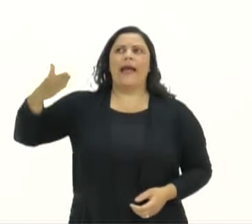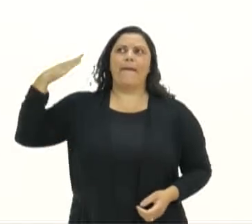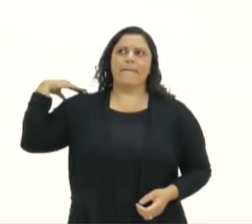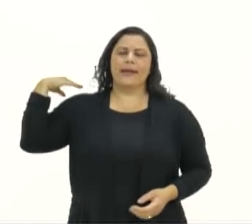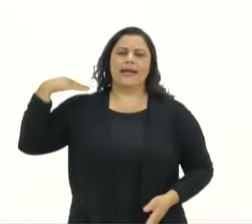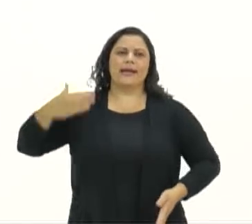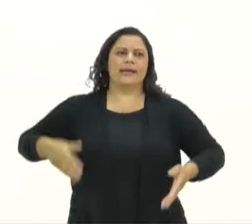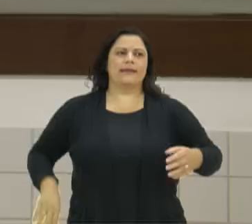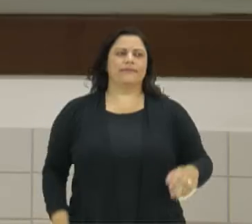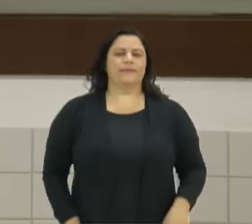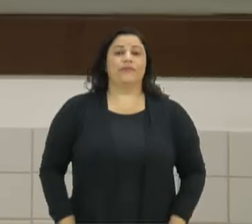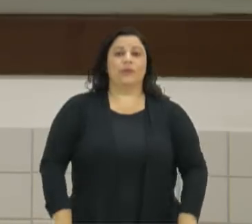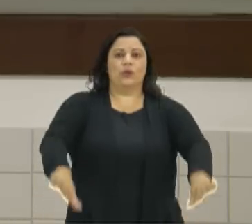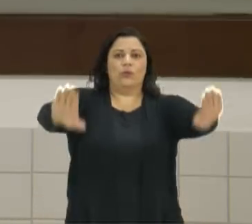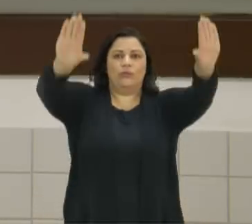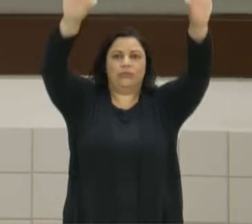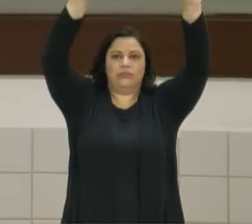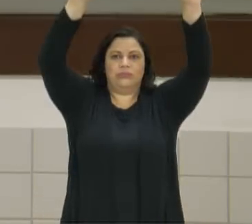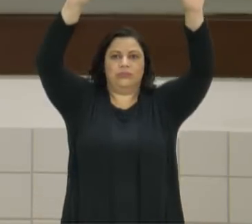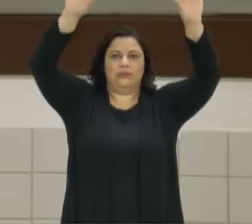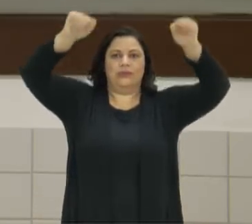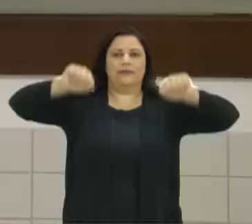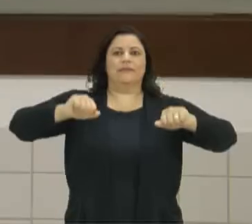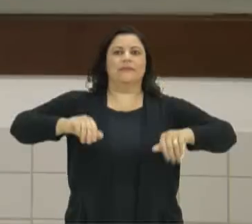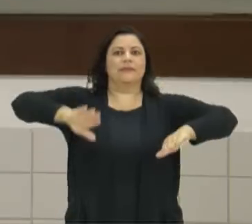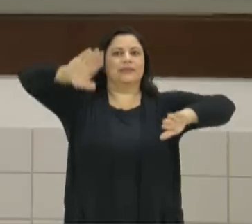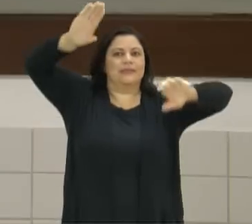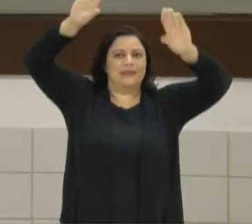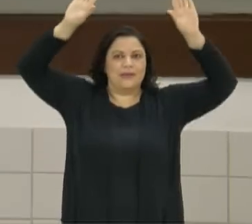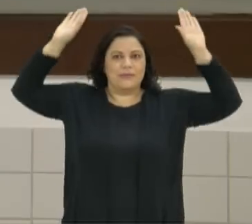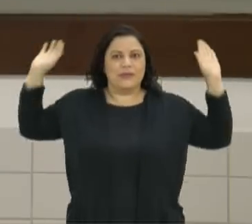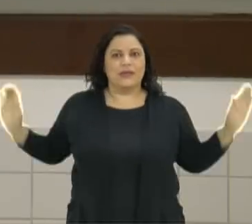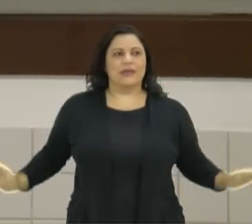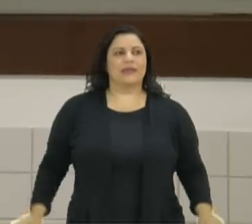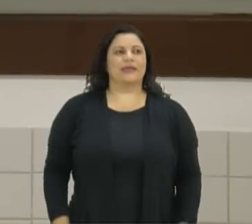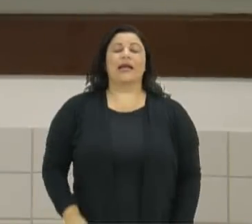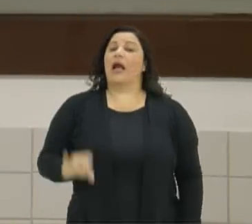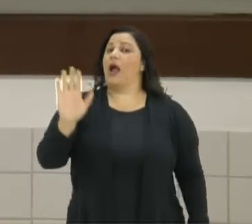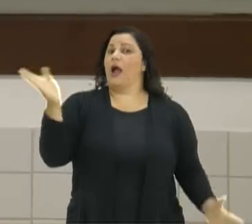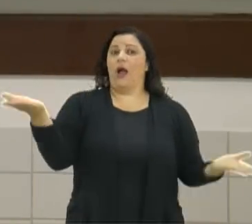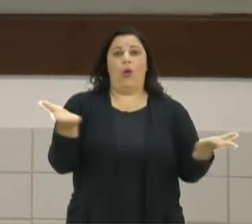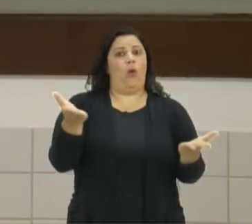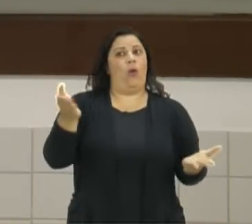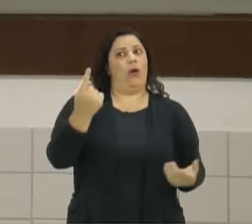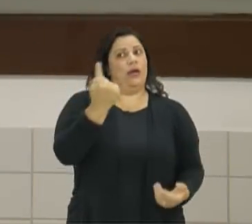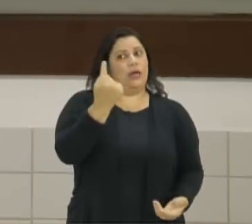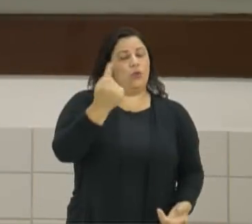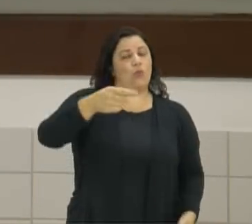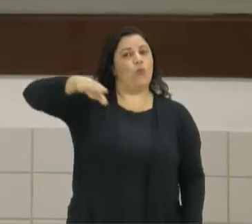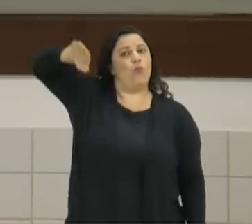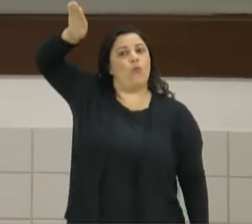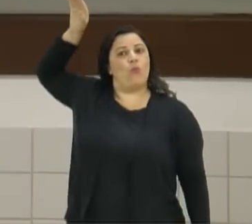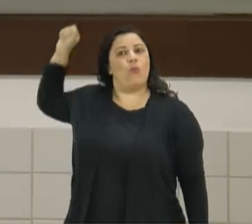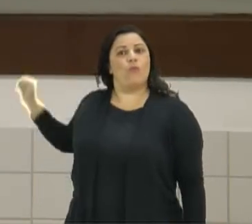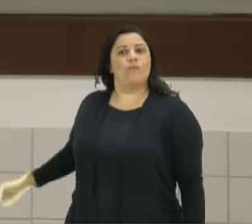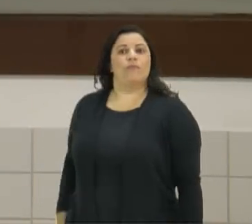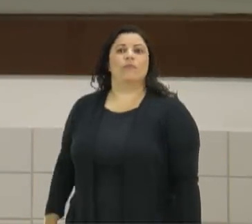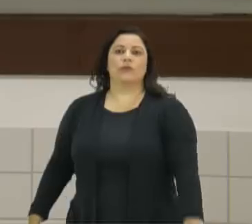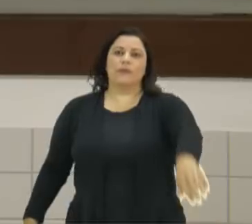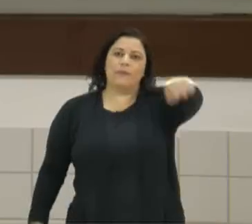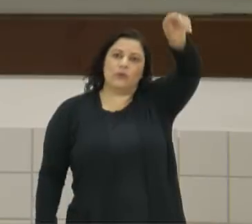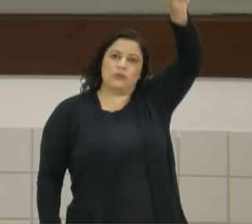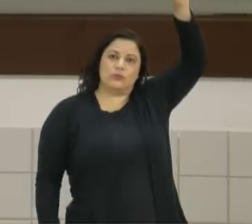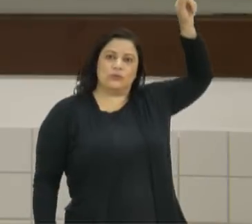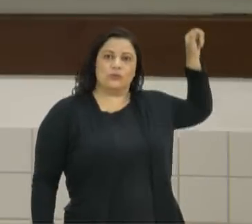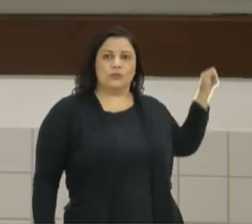eram os 2 braços ao mesmo tempo. Agora não, cada braço faz um movimento. Enquanto